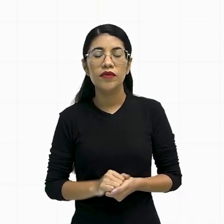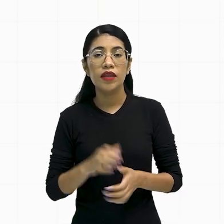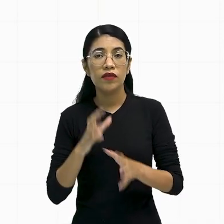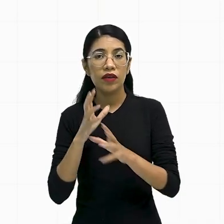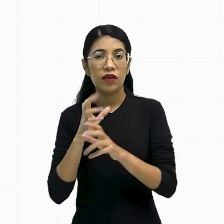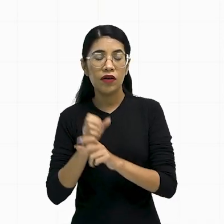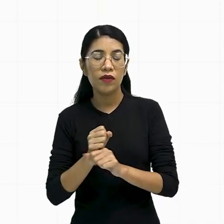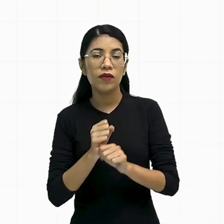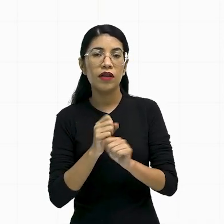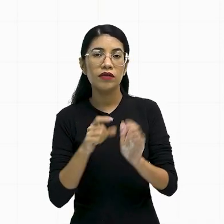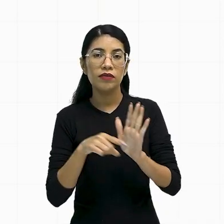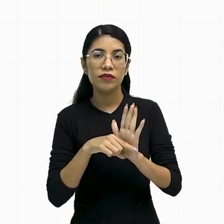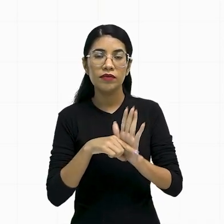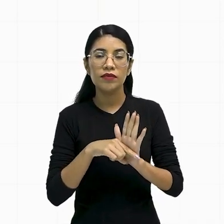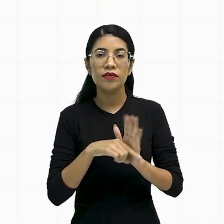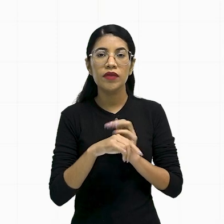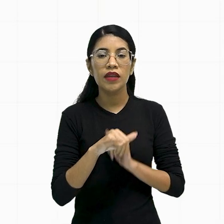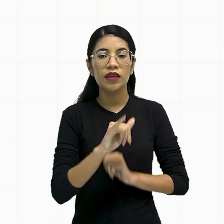Fazendo aí a subtração,